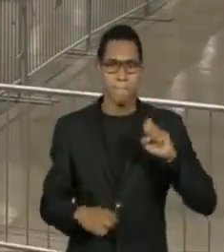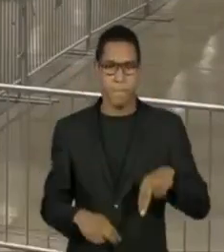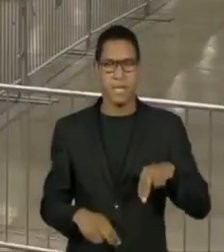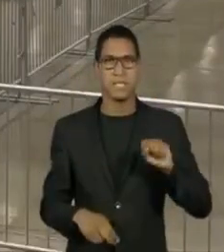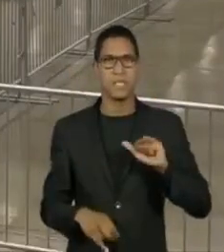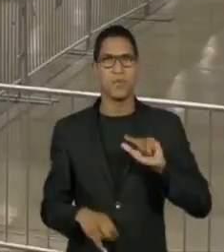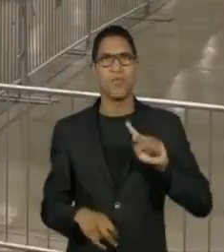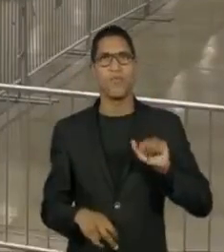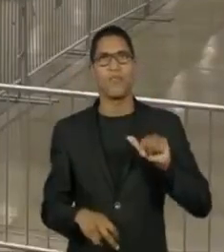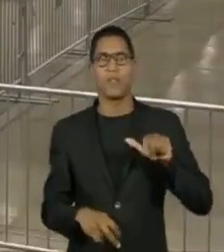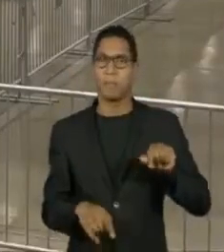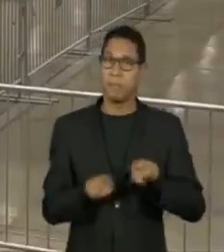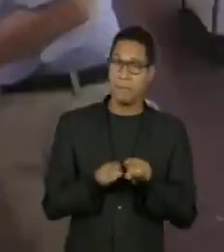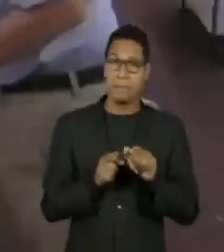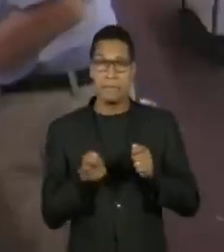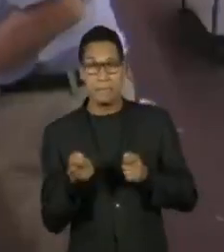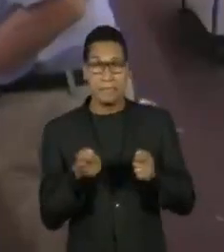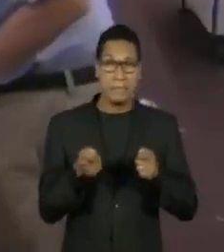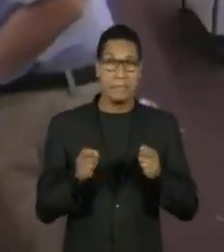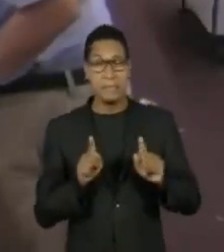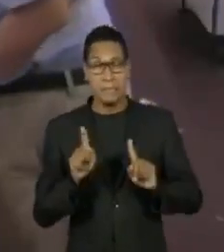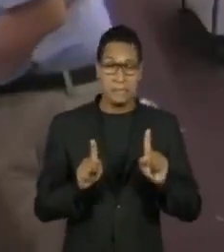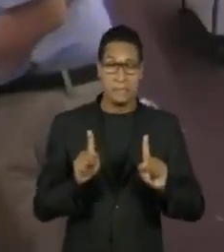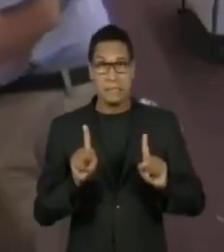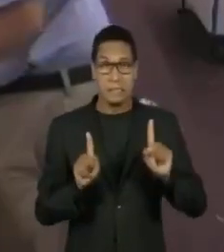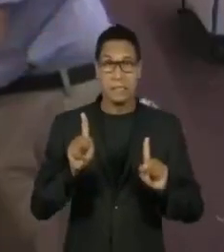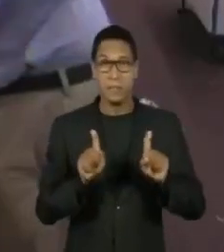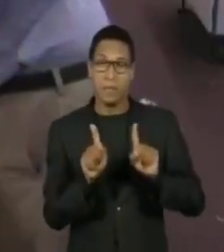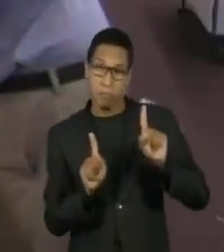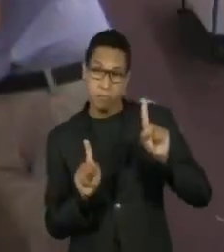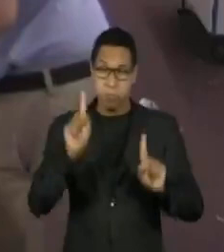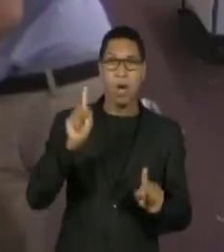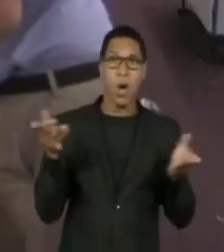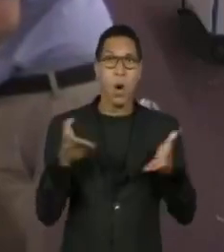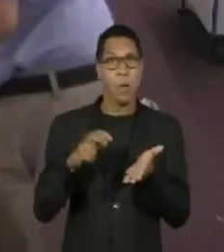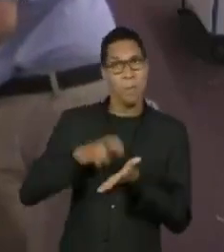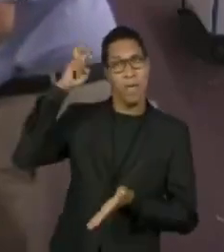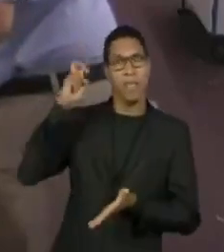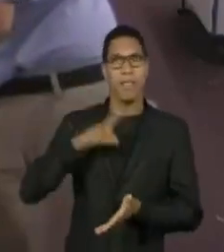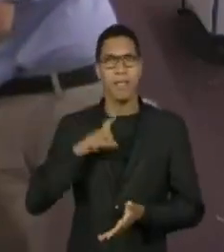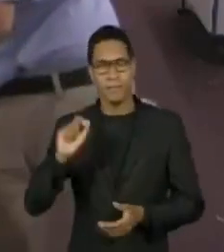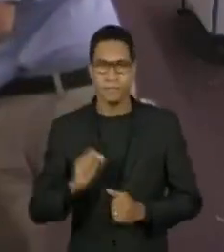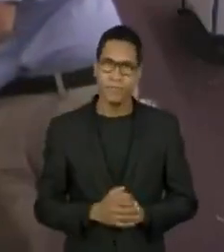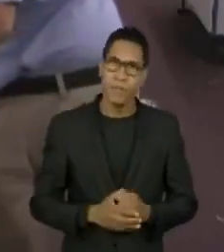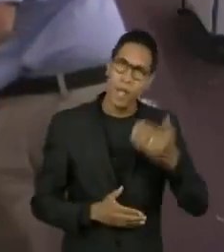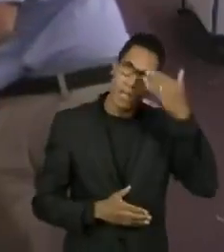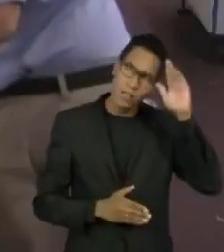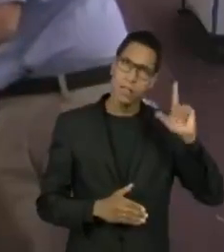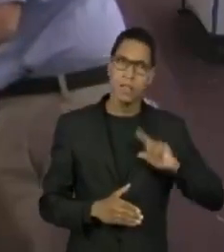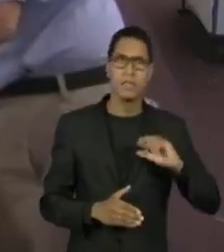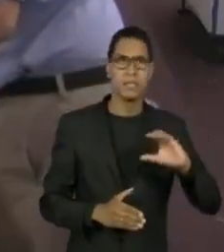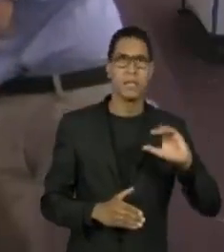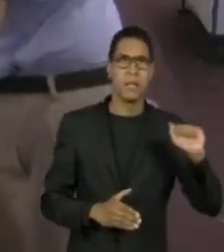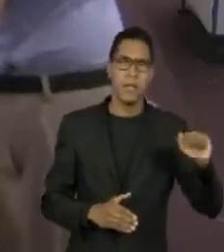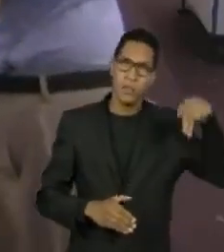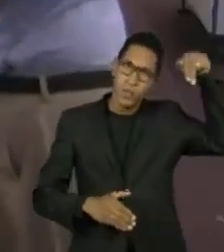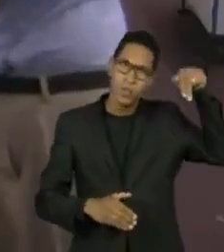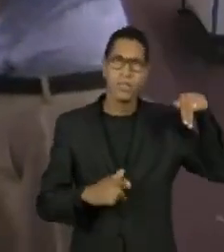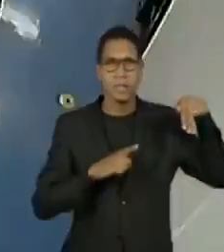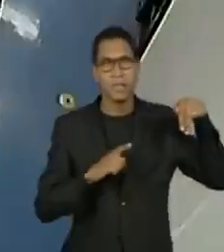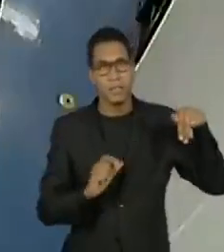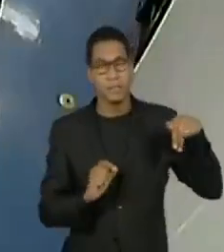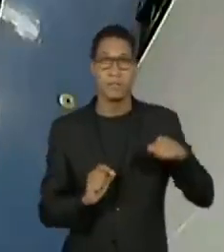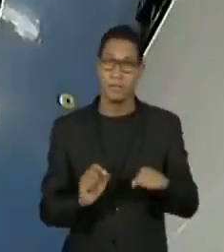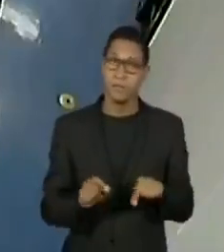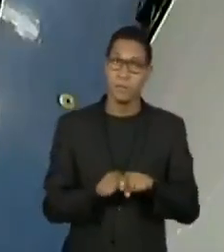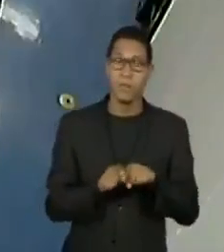apertada e com virada de Biden na manhã de hoje. Trump lidera na Carolina do Norte por 1,4%